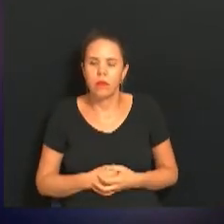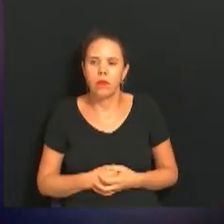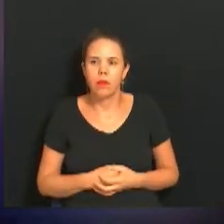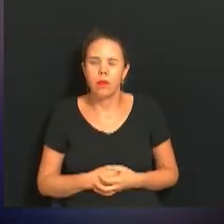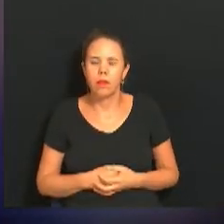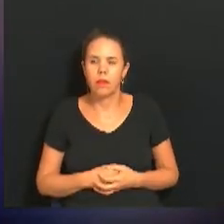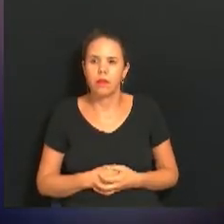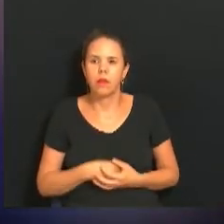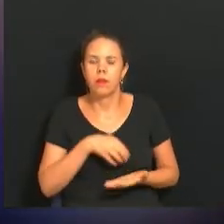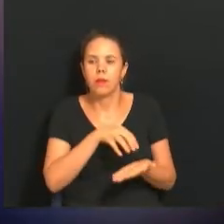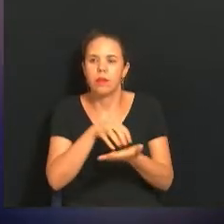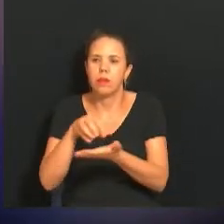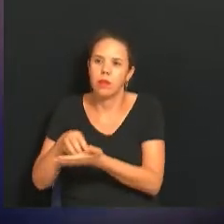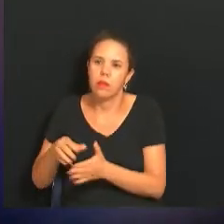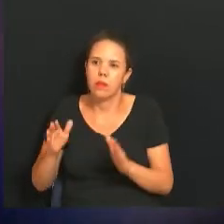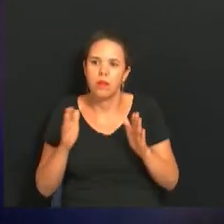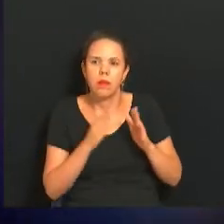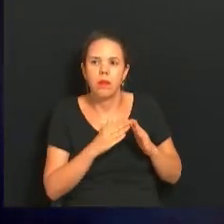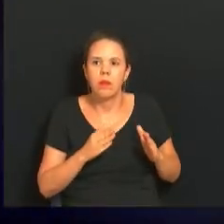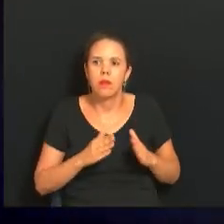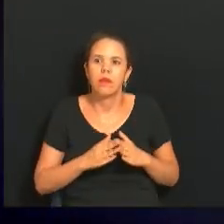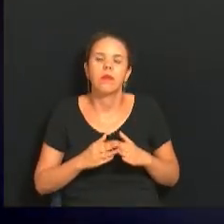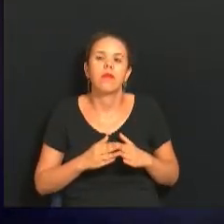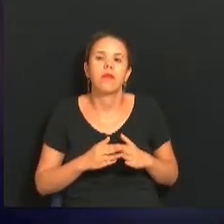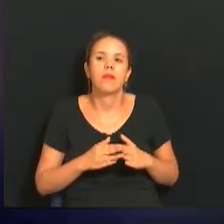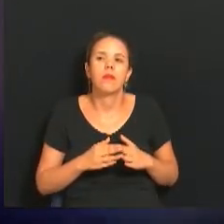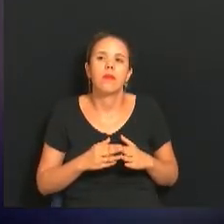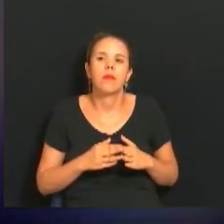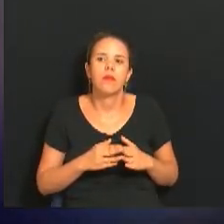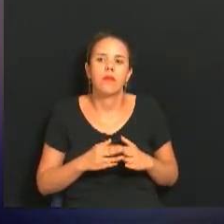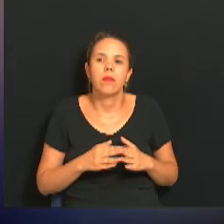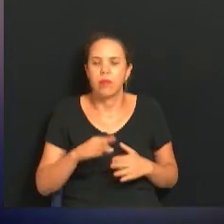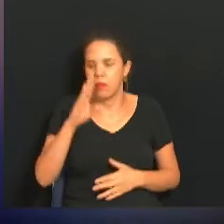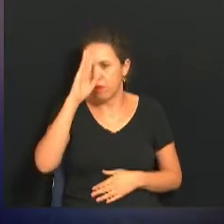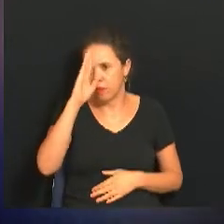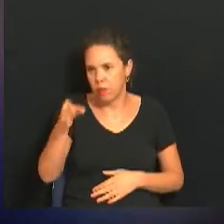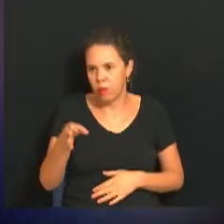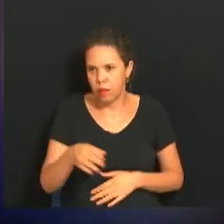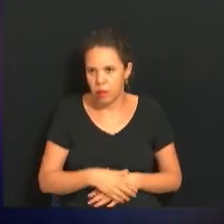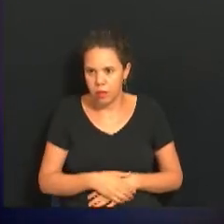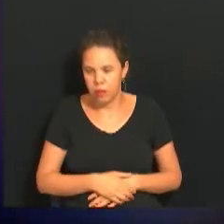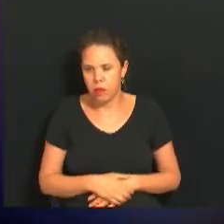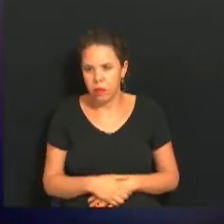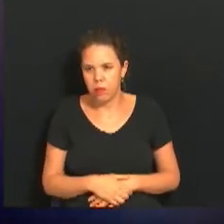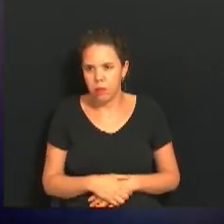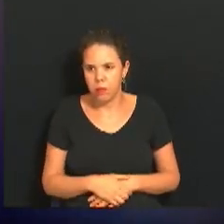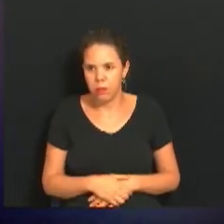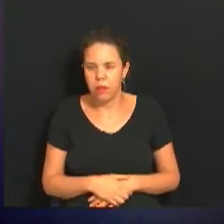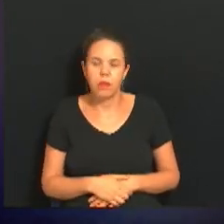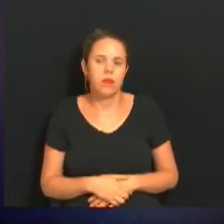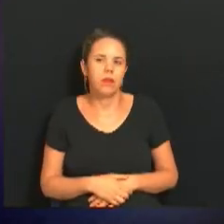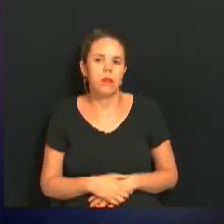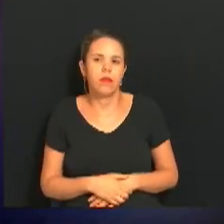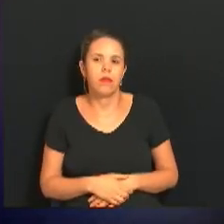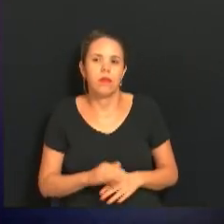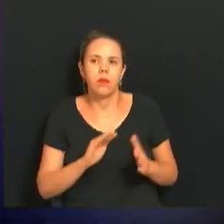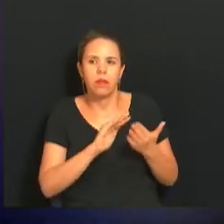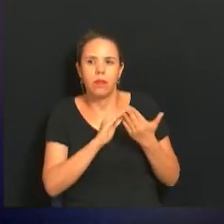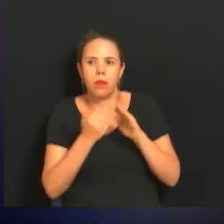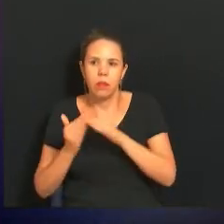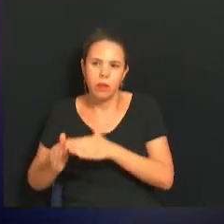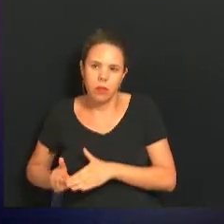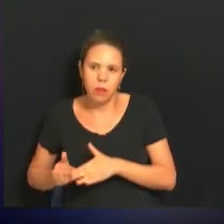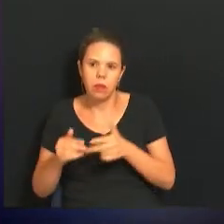núcleos residenciais, né, ocupação, principalmente ocupação em área verde, como foi no caso do Recanto dos